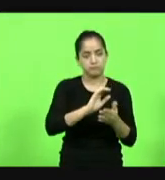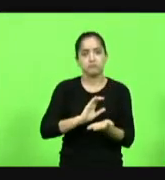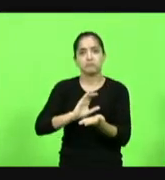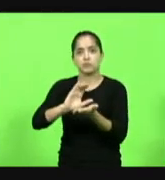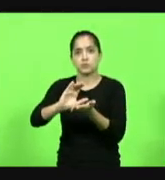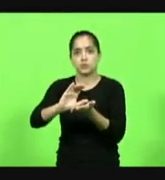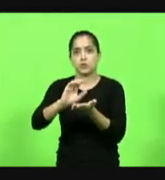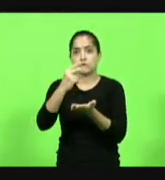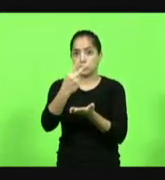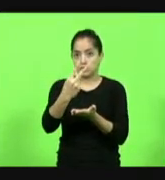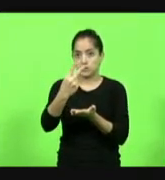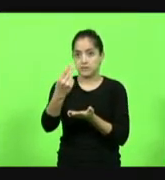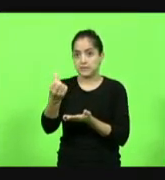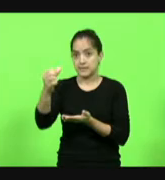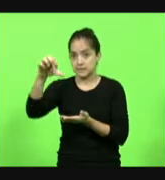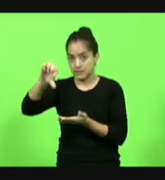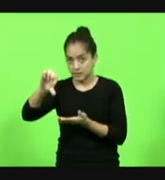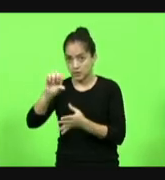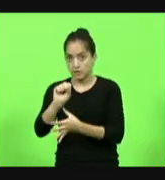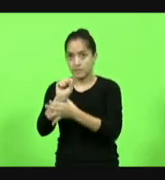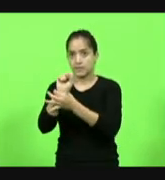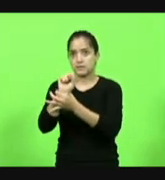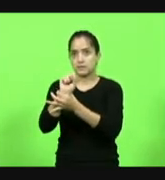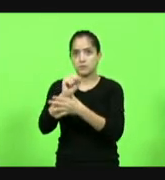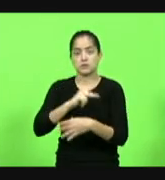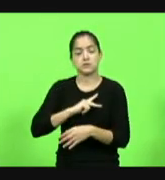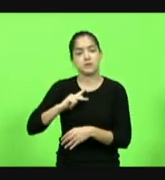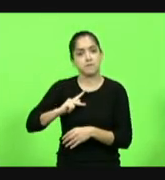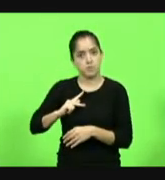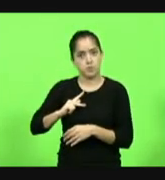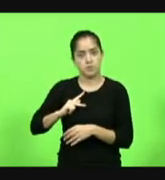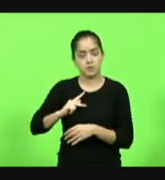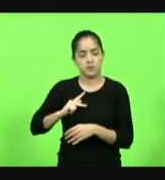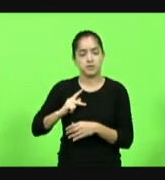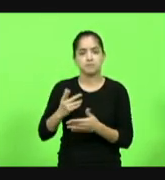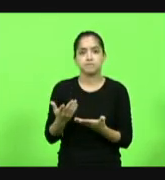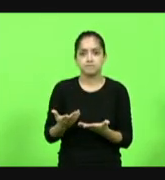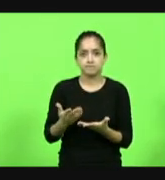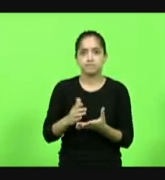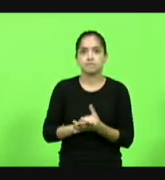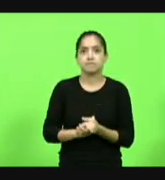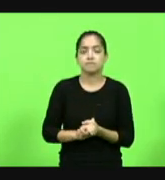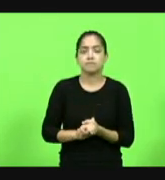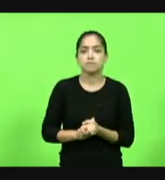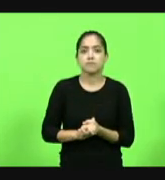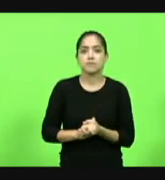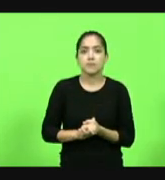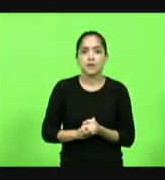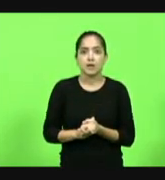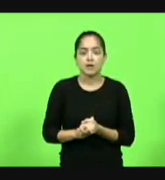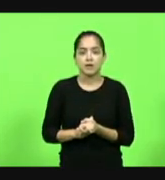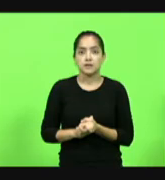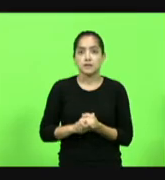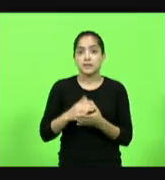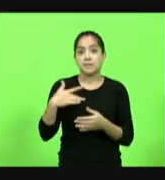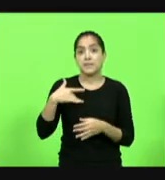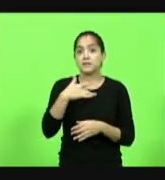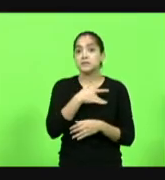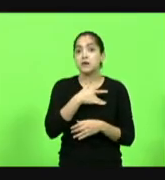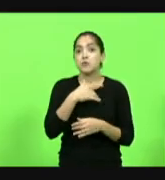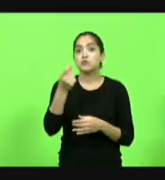269 foi para a segurança, deputado Lima, para a sua área, que o senhor tão bem conhece. E para a